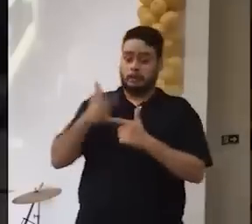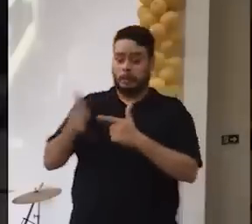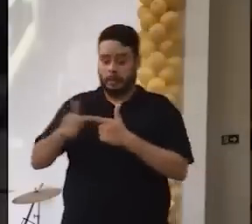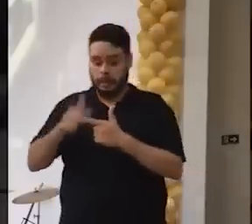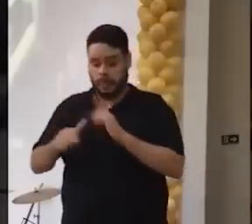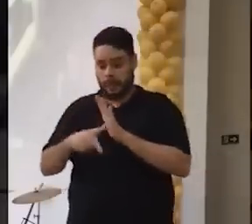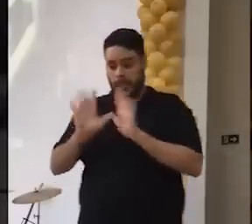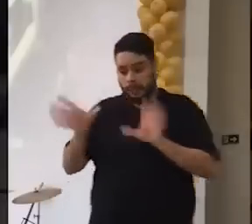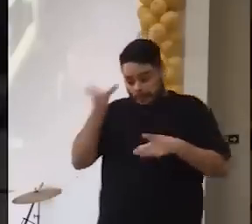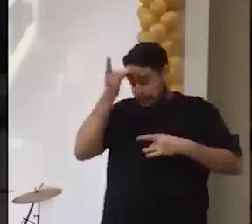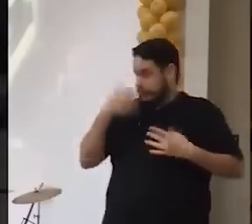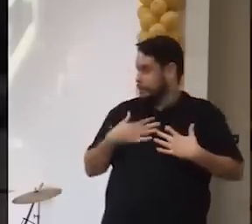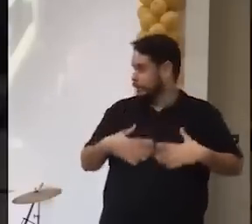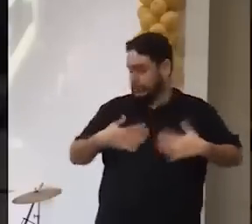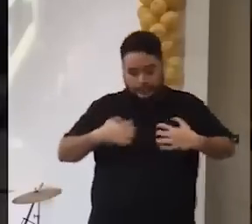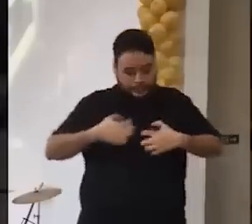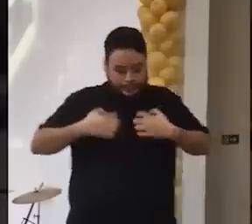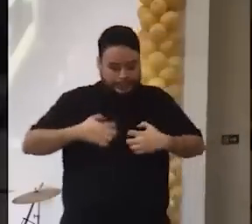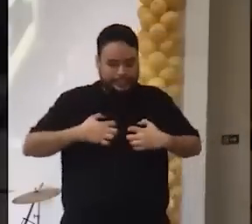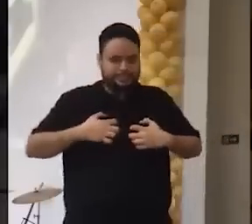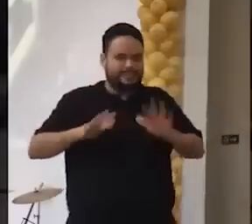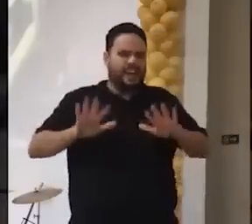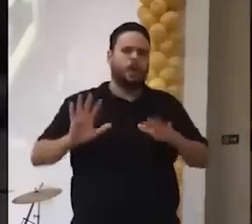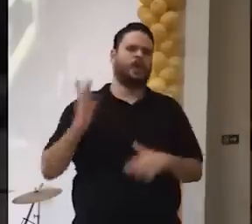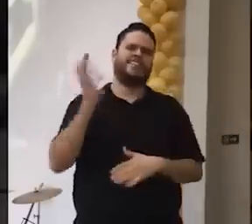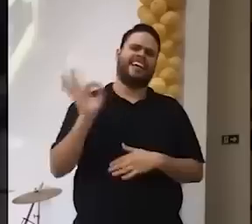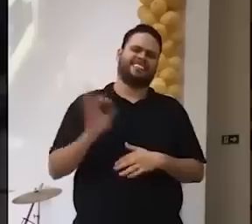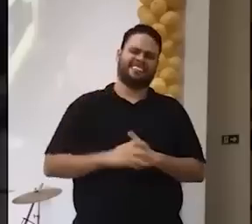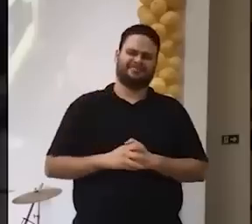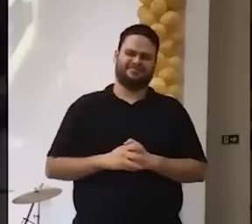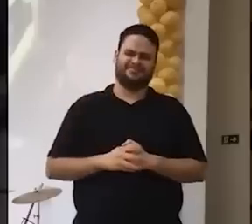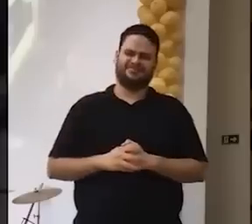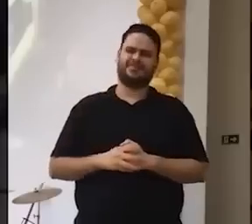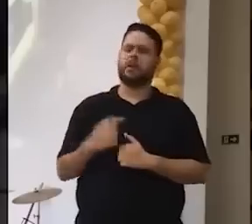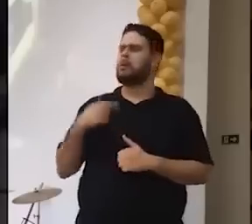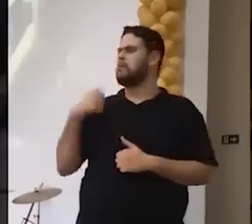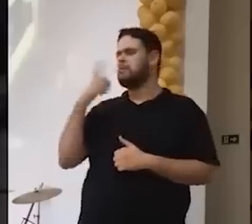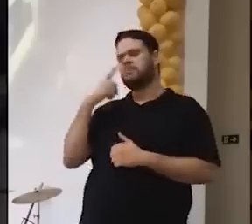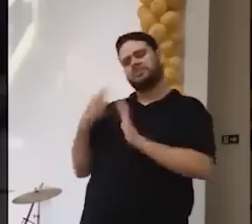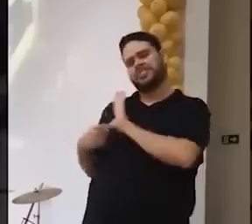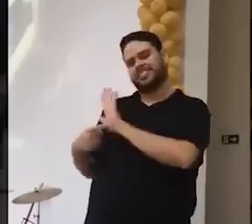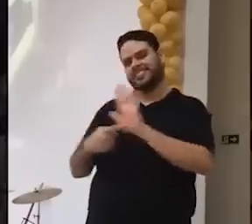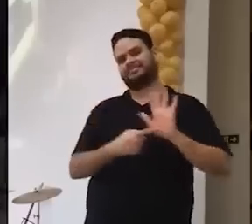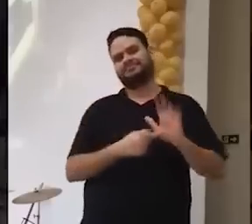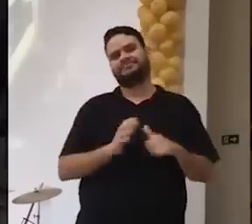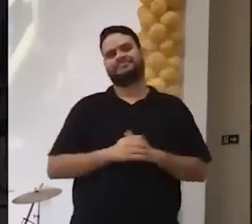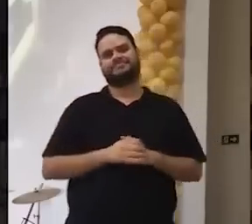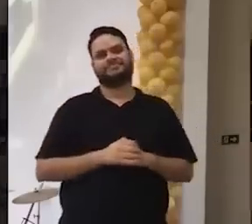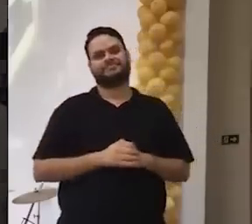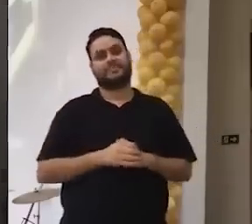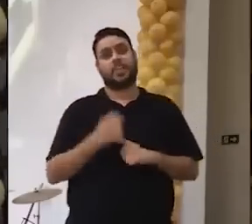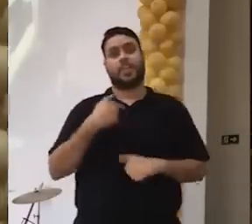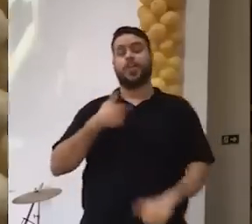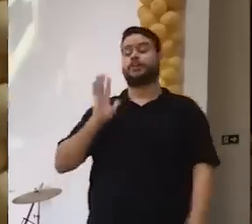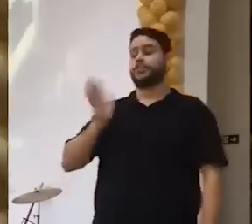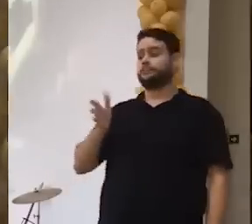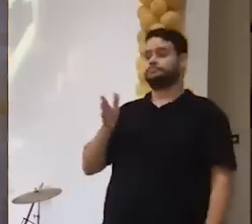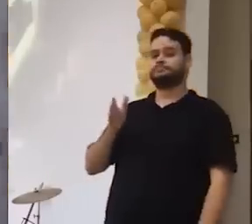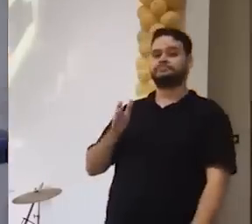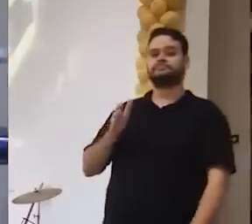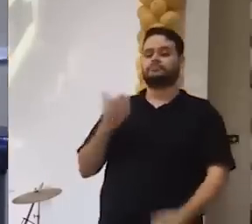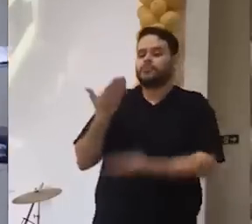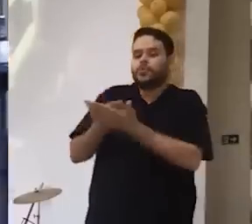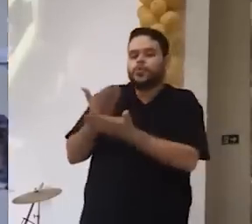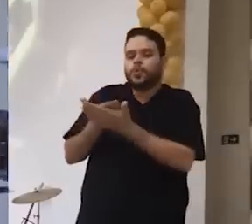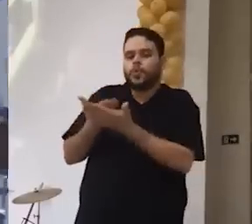se tivesse acontecendo. Me permita ilustrar isso. Eu fui seminarista em Campinas, nos